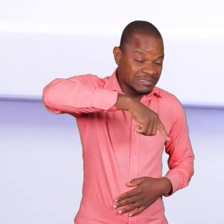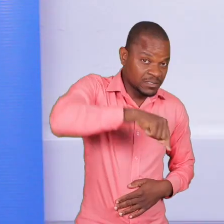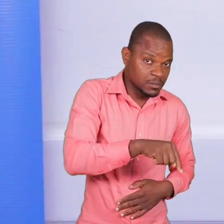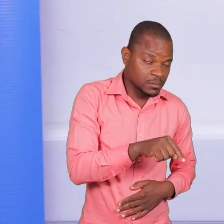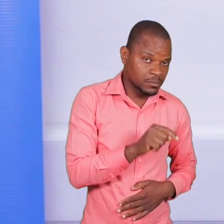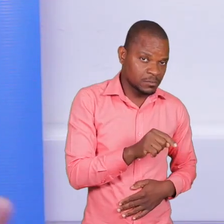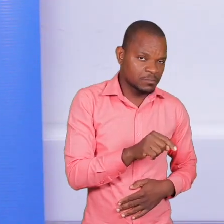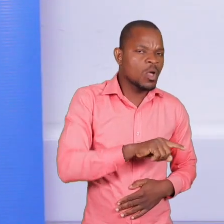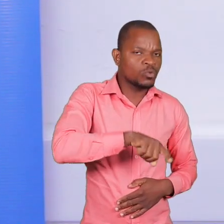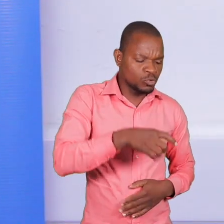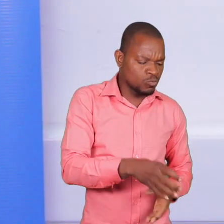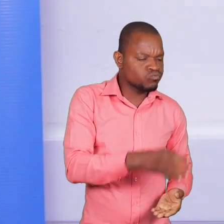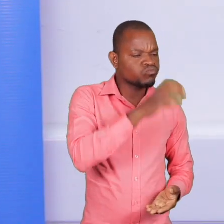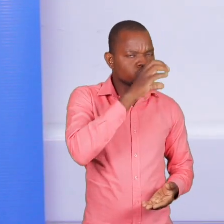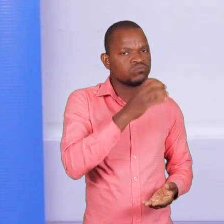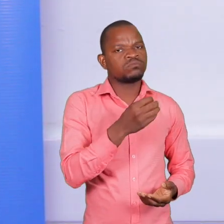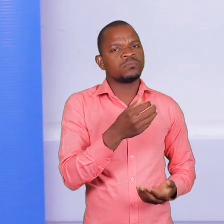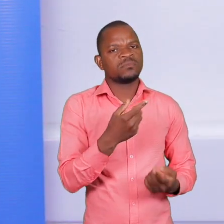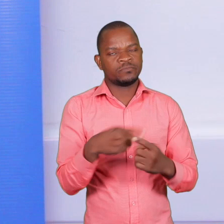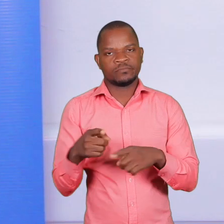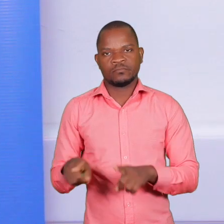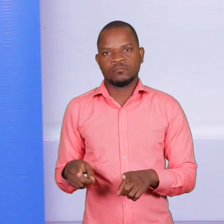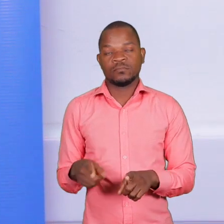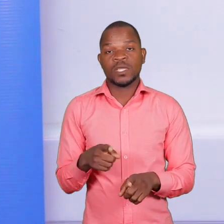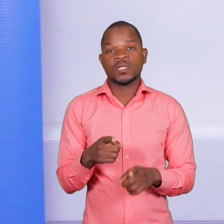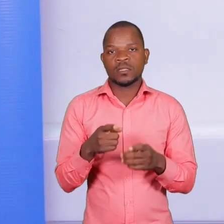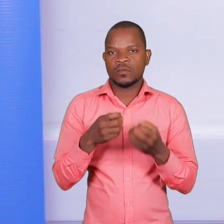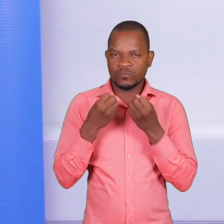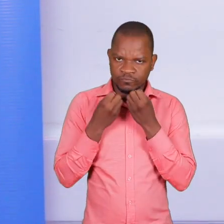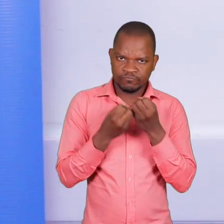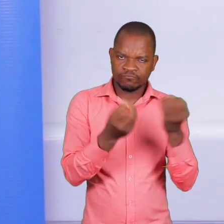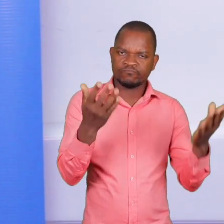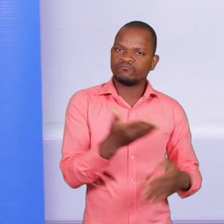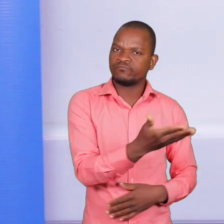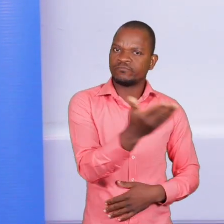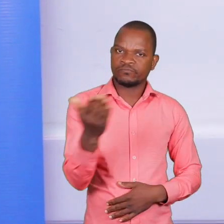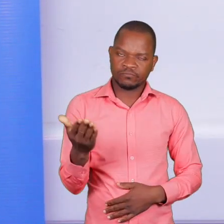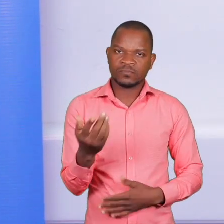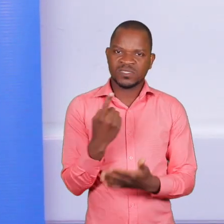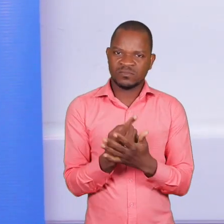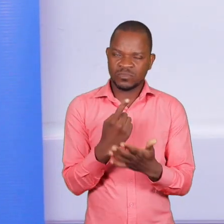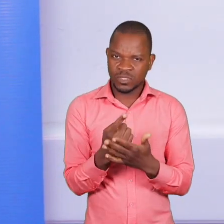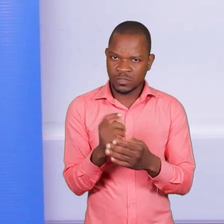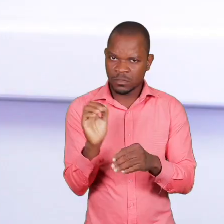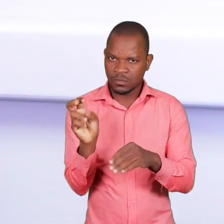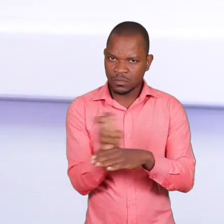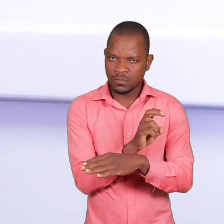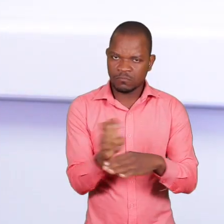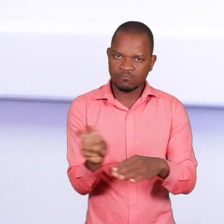consumimos. Portanto, esta é que é a grande mensagem, que é preciso assegurar, portanto, a proteção das